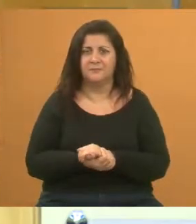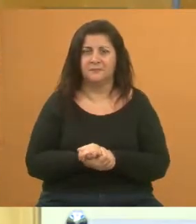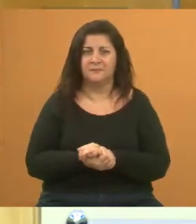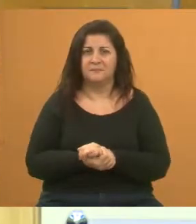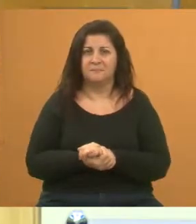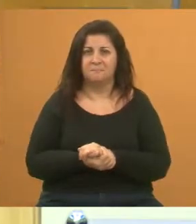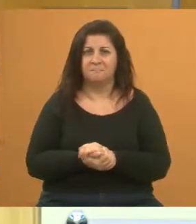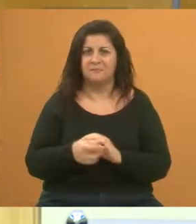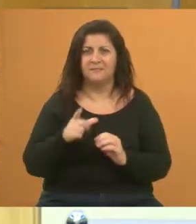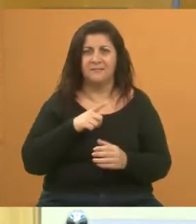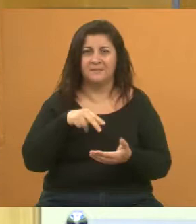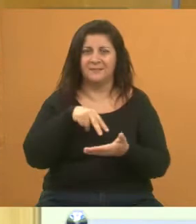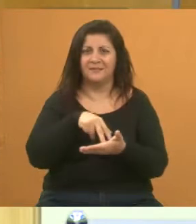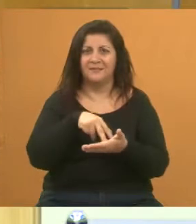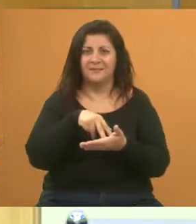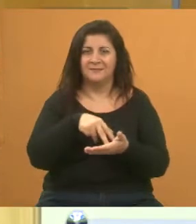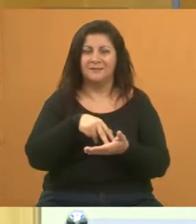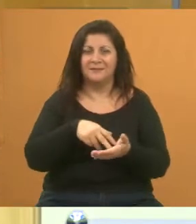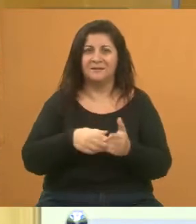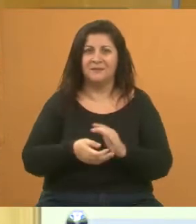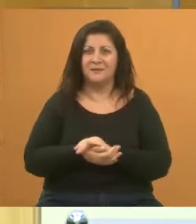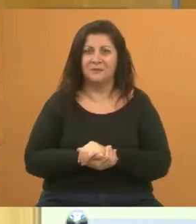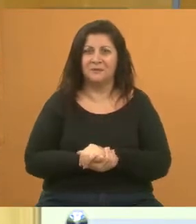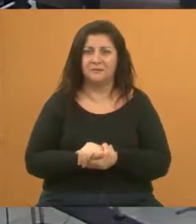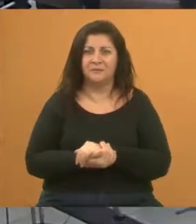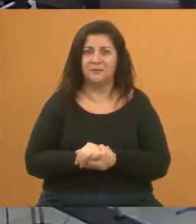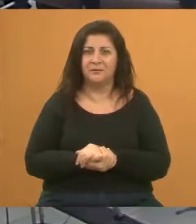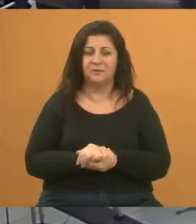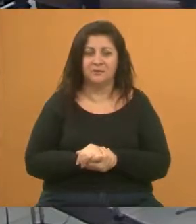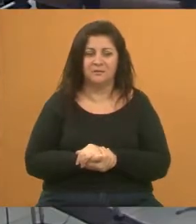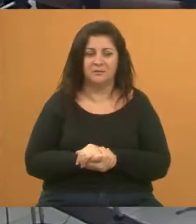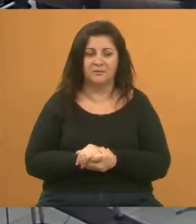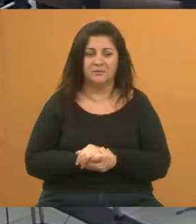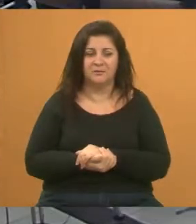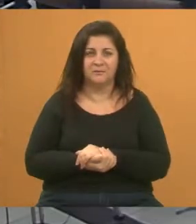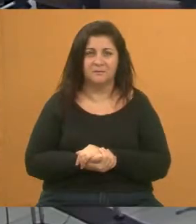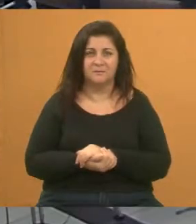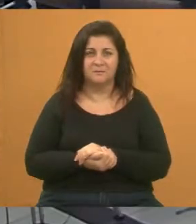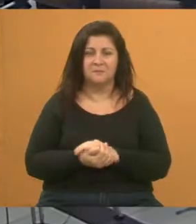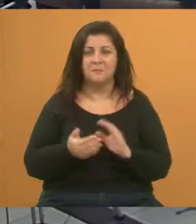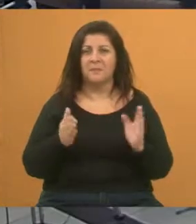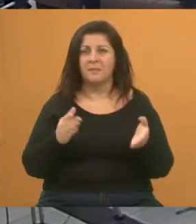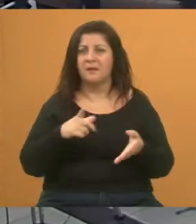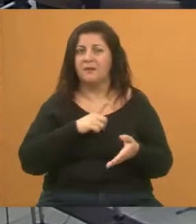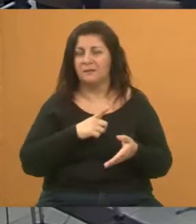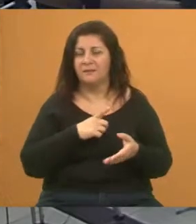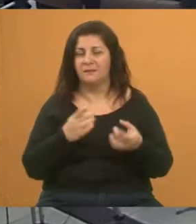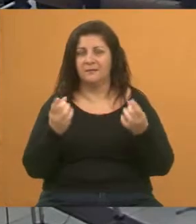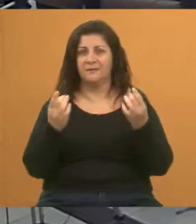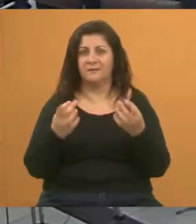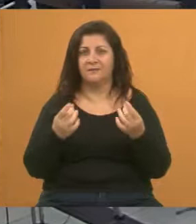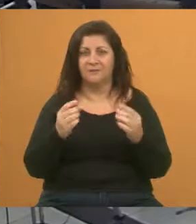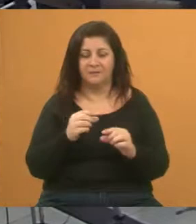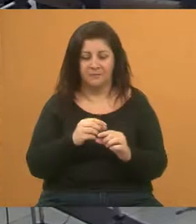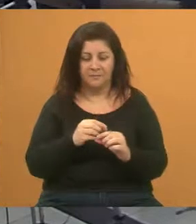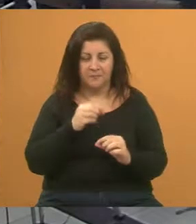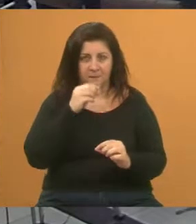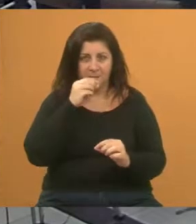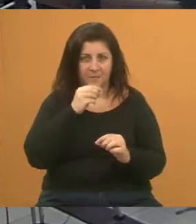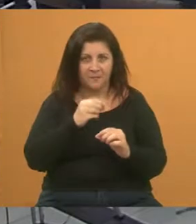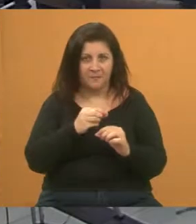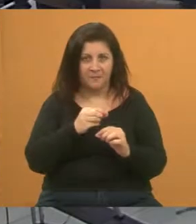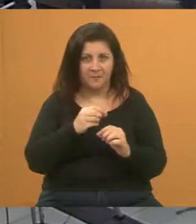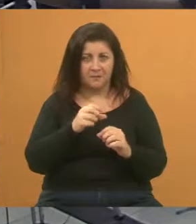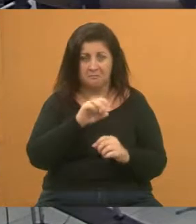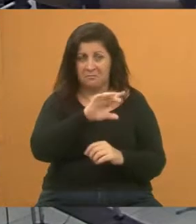de atitude e a gente tomar essa consciência, né? Só uma observação. Já existem à venda, né, os canudinhos, né, que